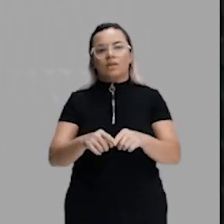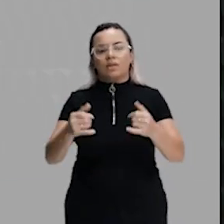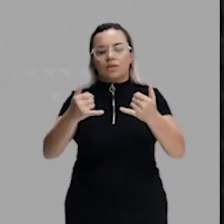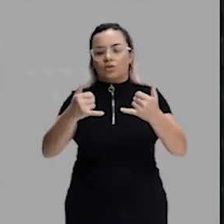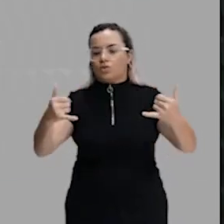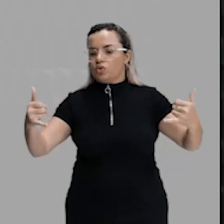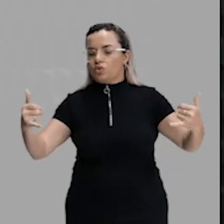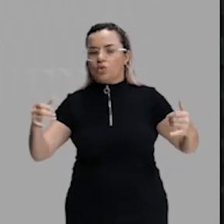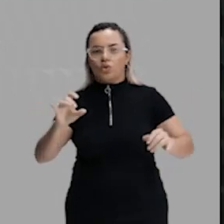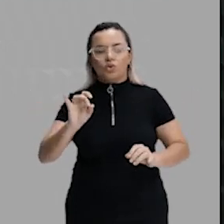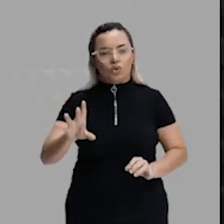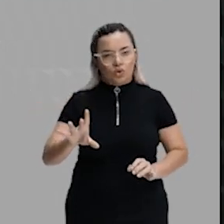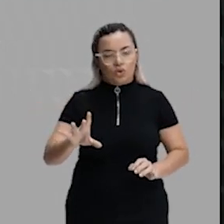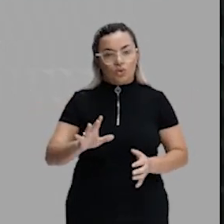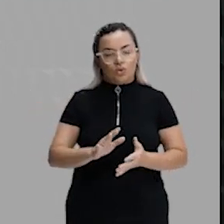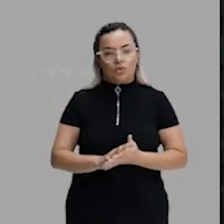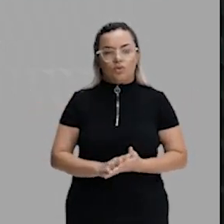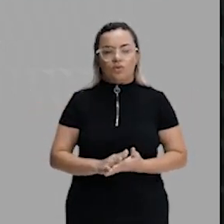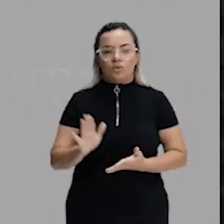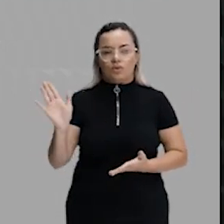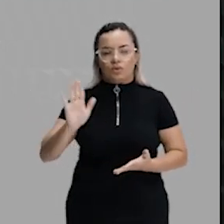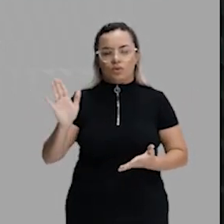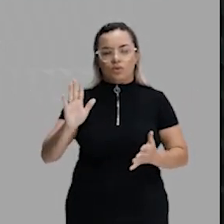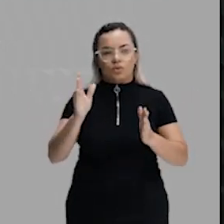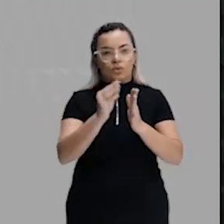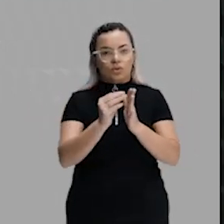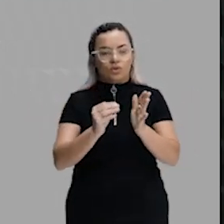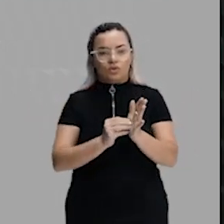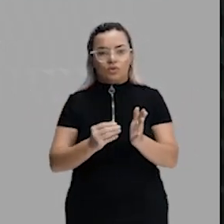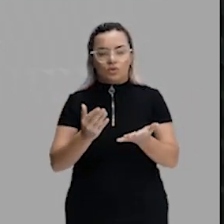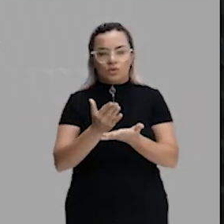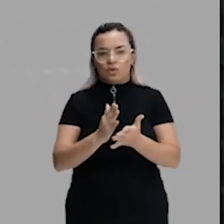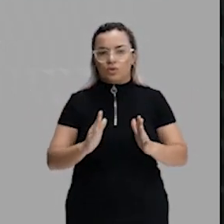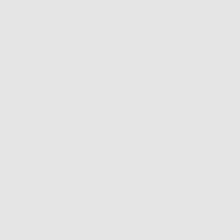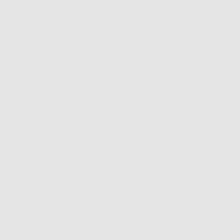Então, com isso, nós finalizamos a aula de hoje e até a próxima.